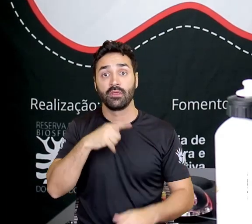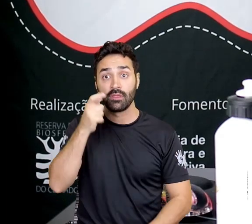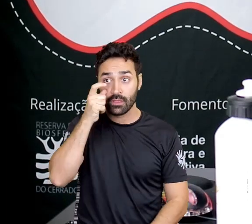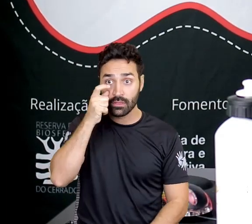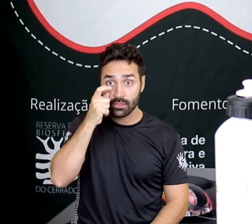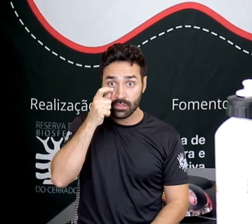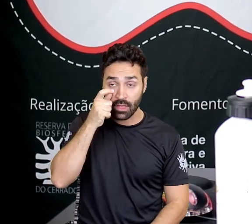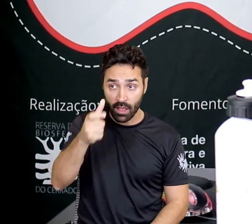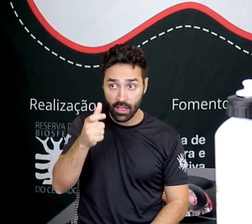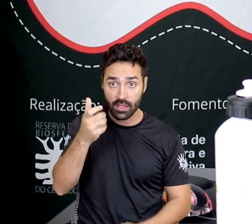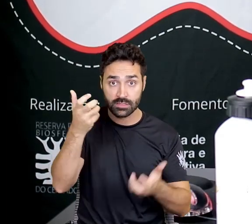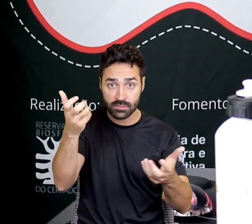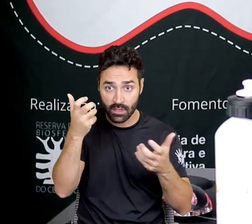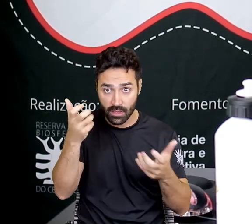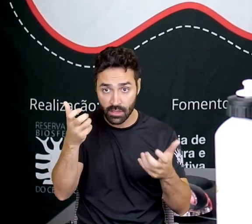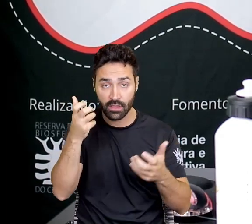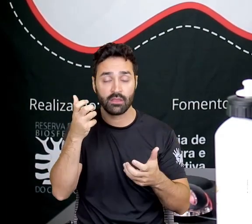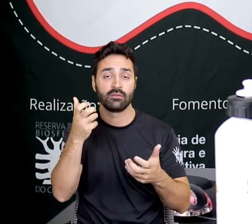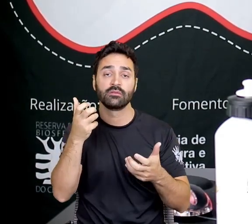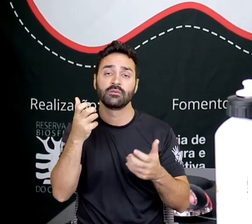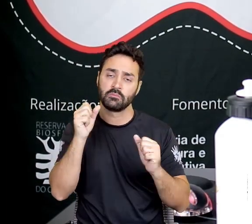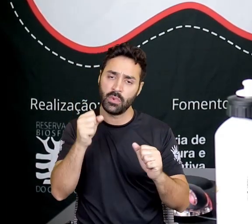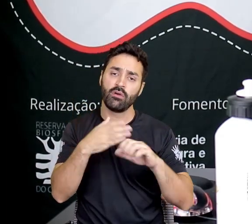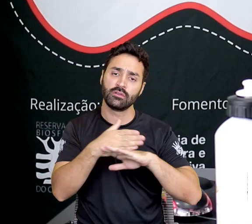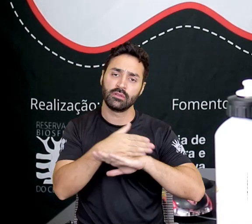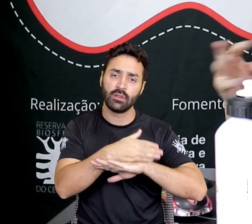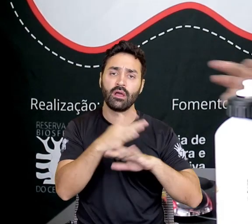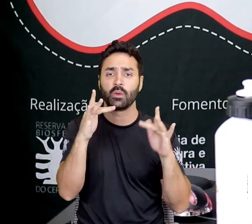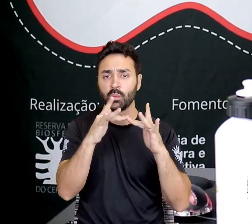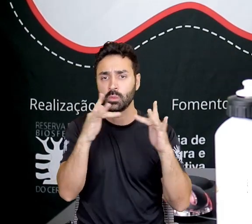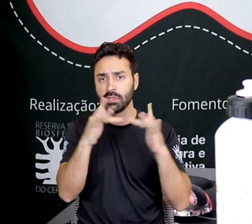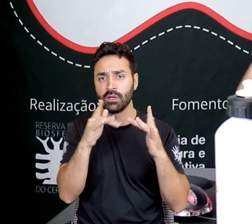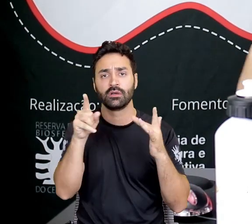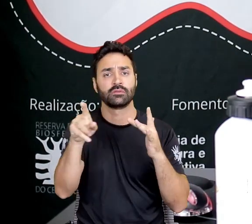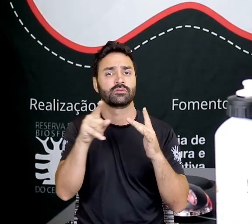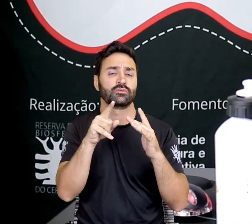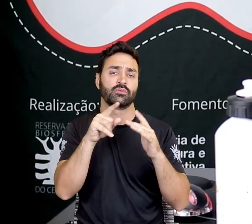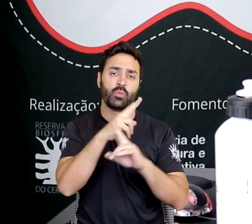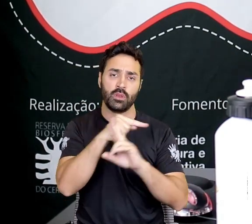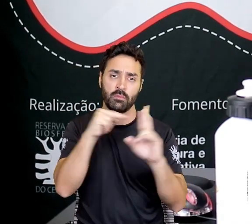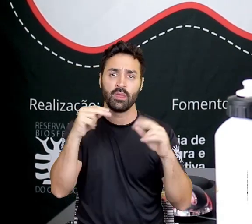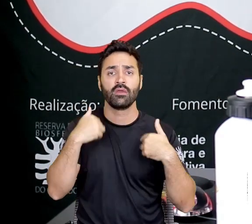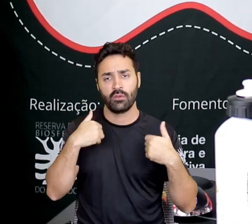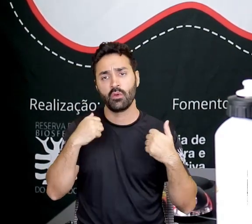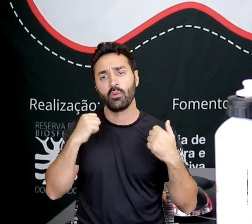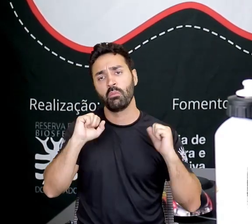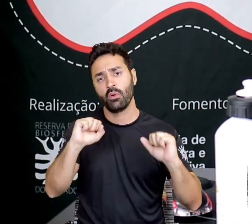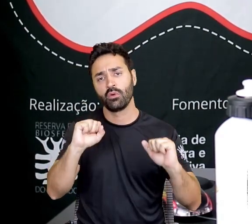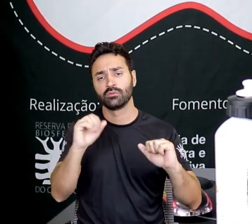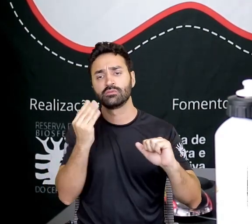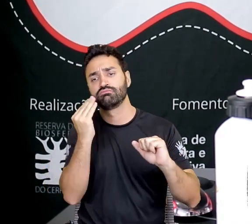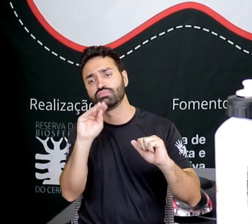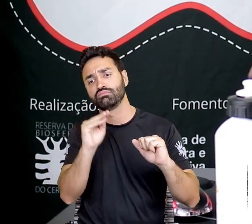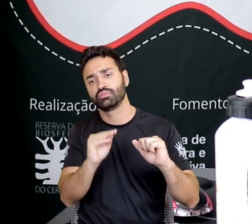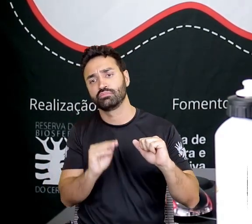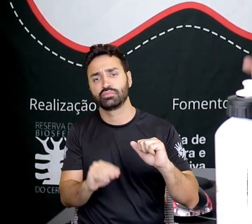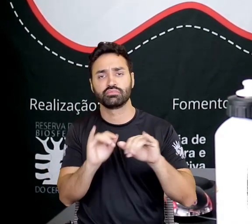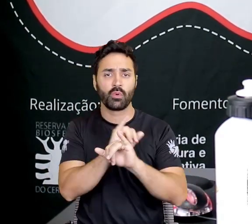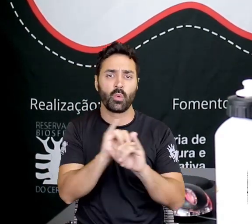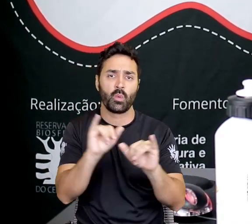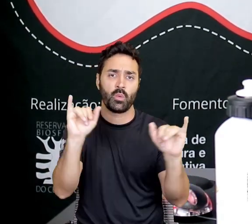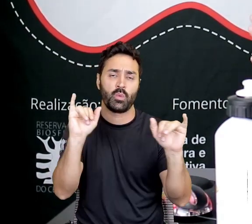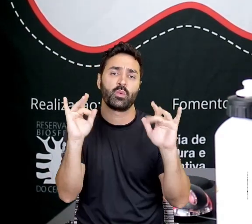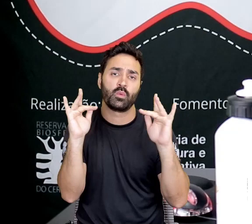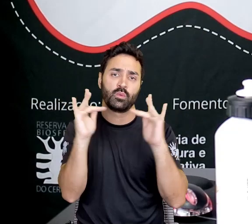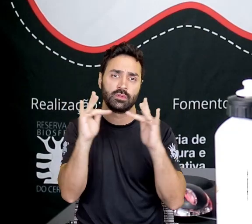pode entrar nas mídias. Pessoal, eu posso deixar aqui com o pessoal também contatos a respeito dessa graduação. Mas é o que eu falo, o